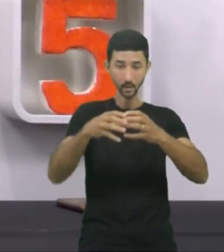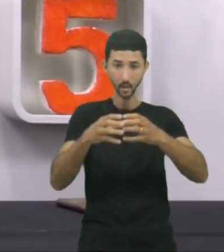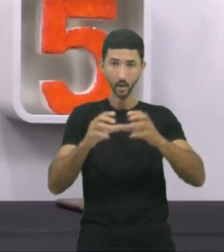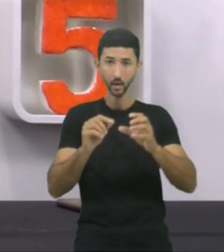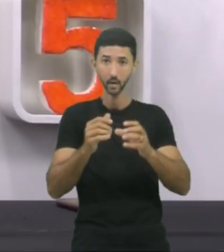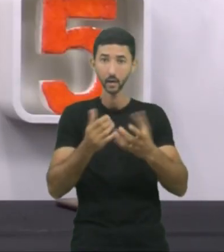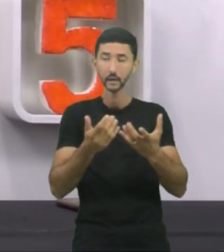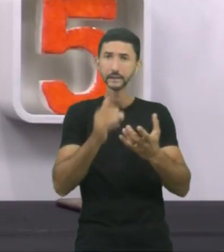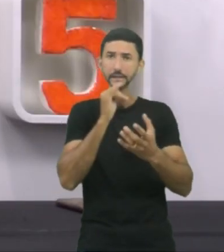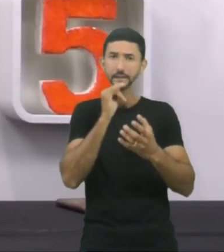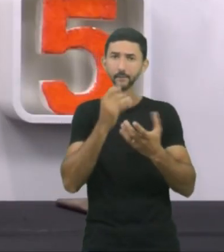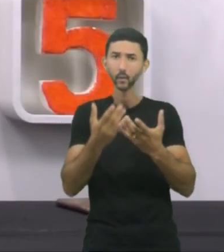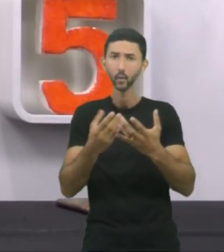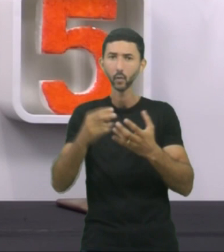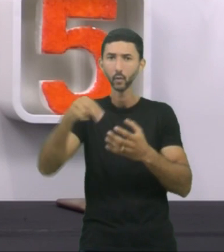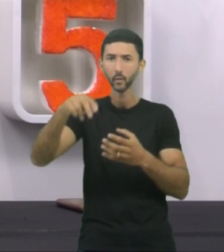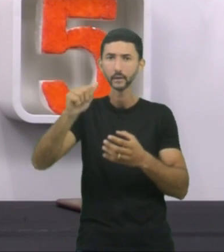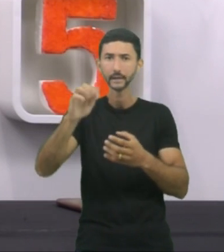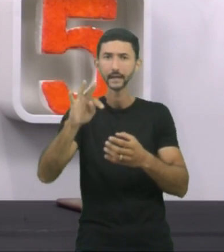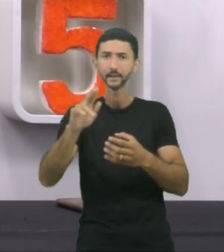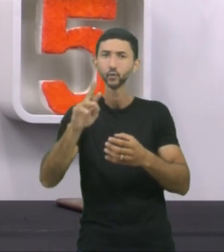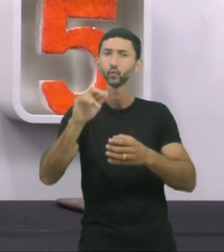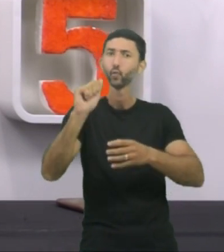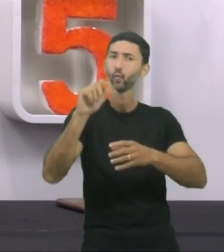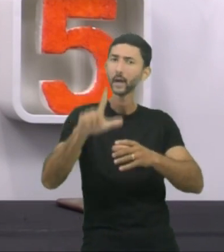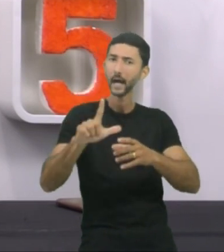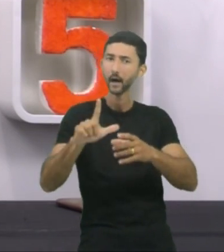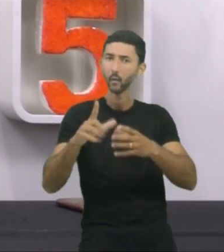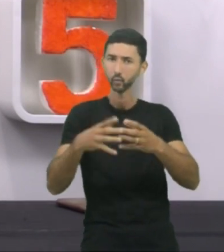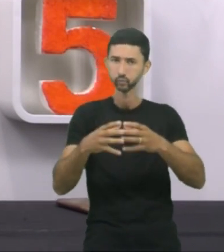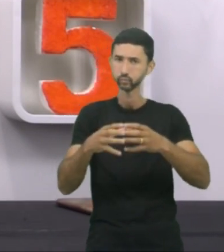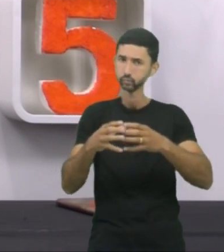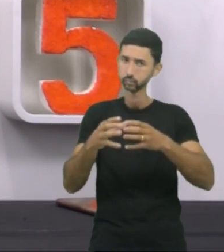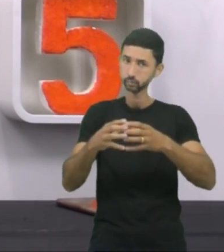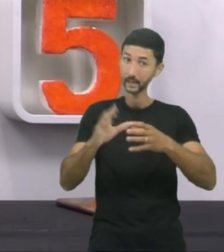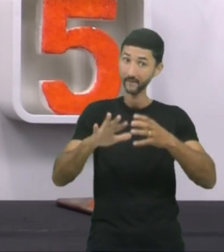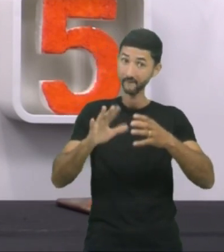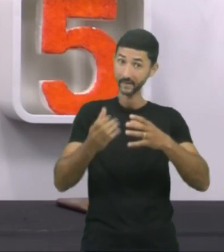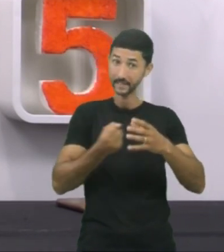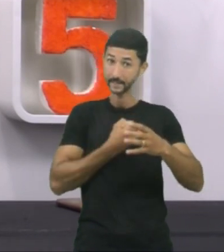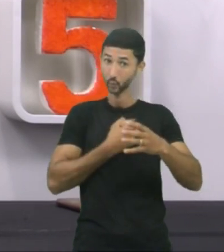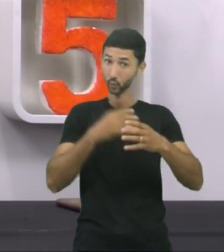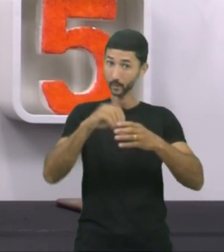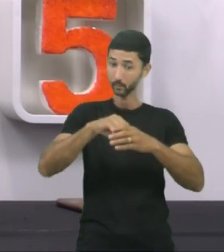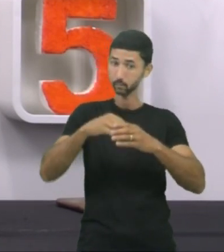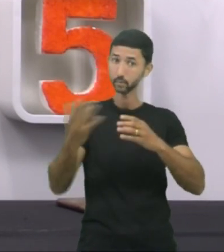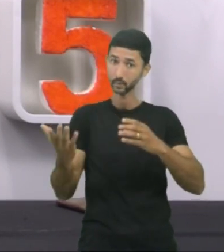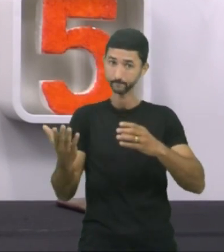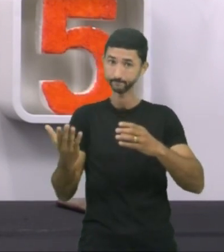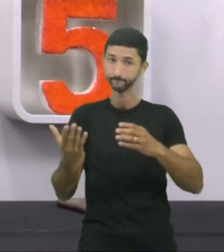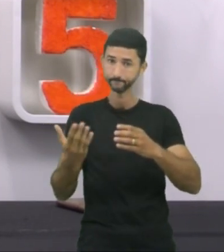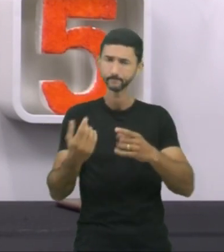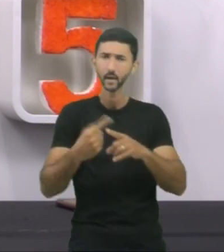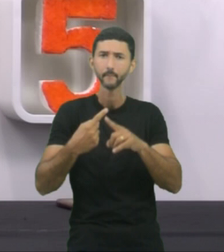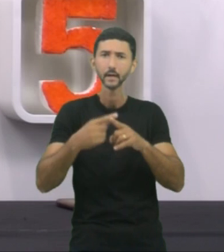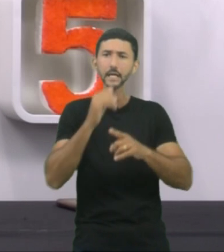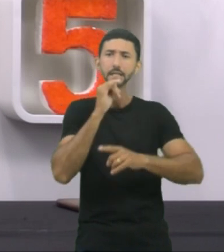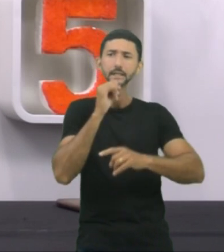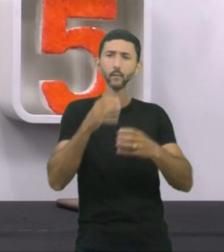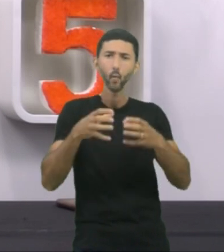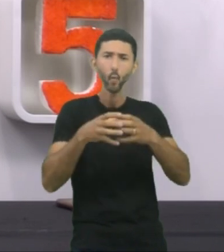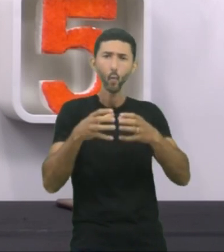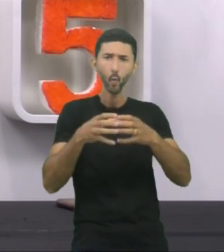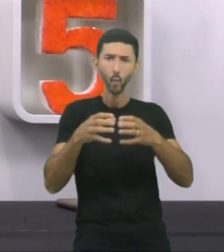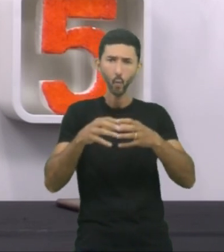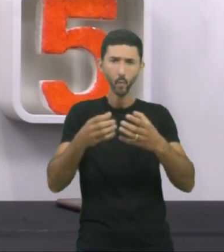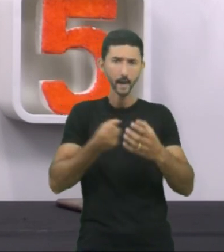inteiros, os números naturais os representam, mas nem todo número natural é número inteiro. Por quê? No